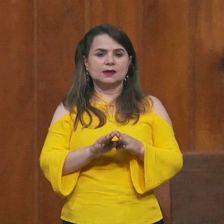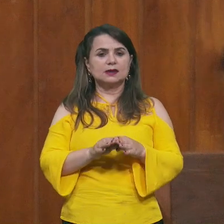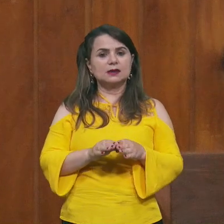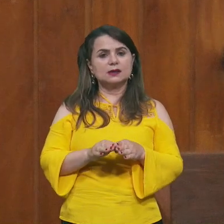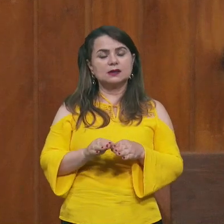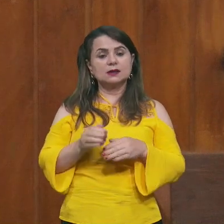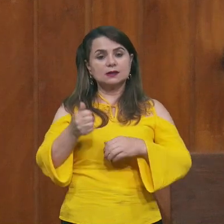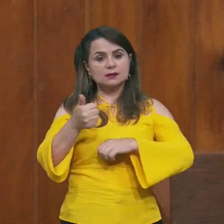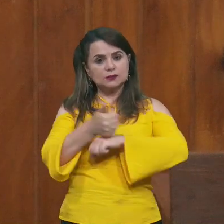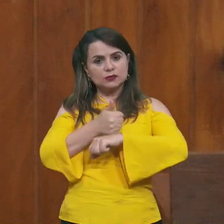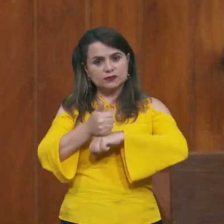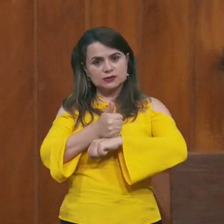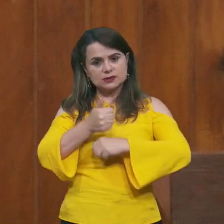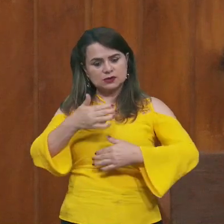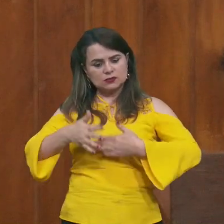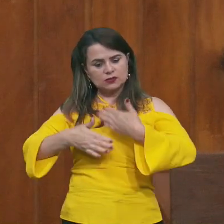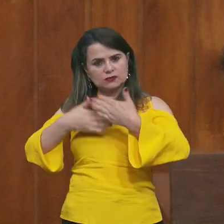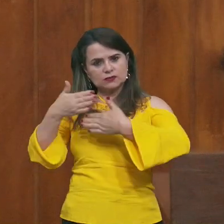papel